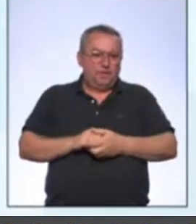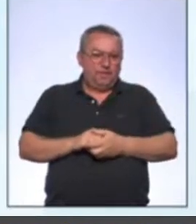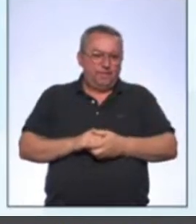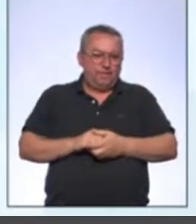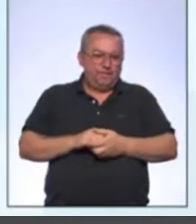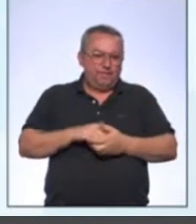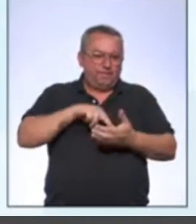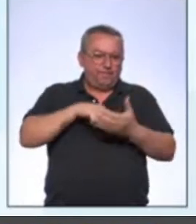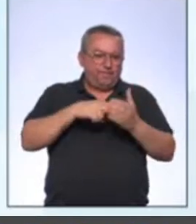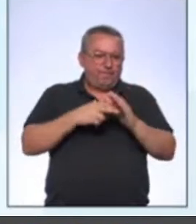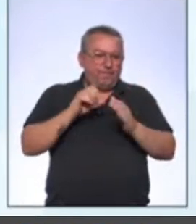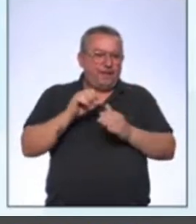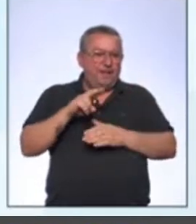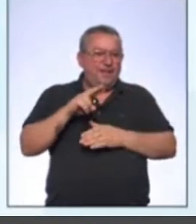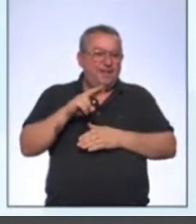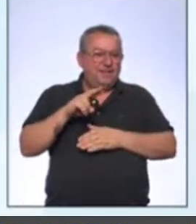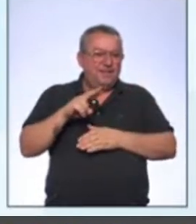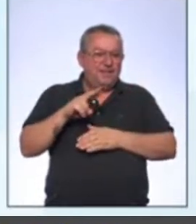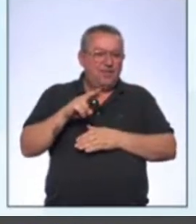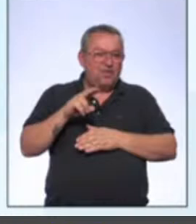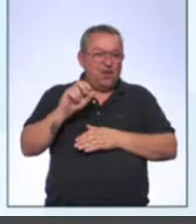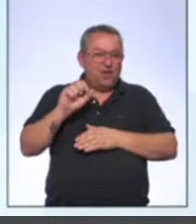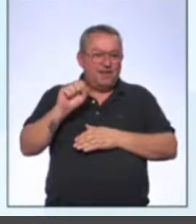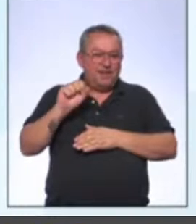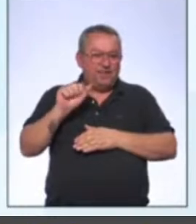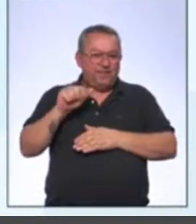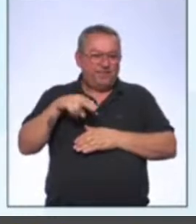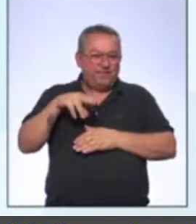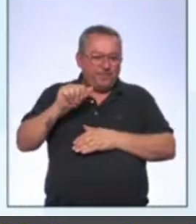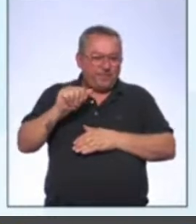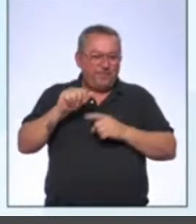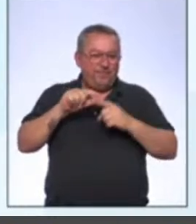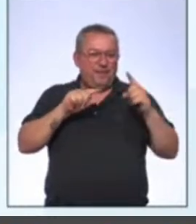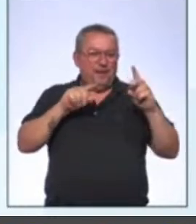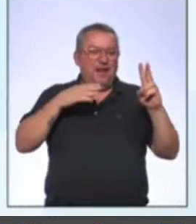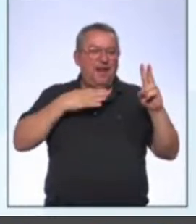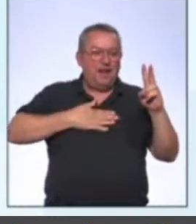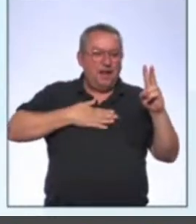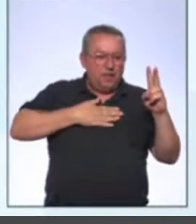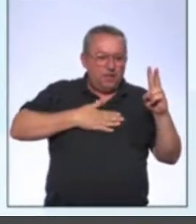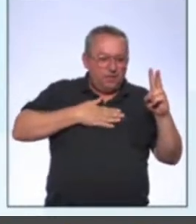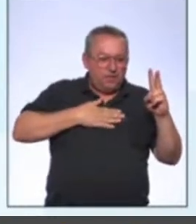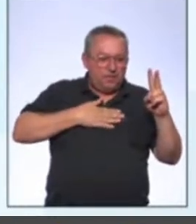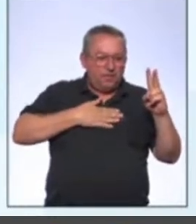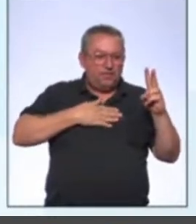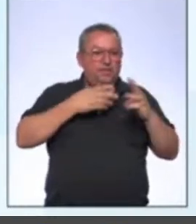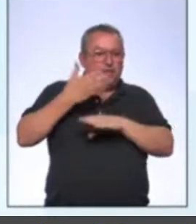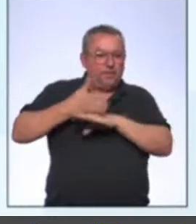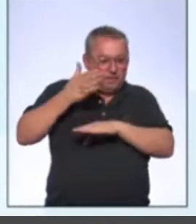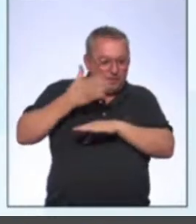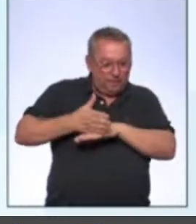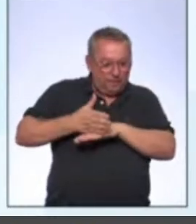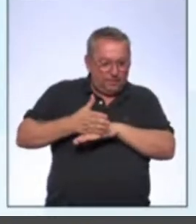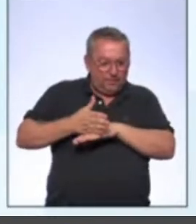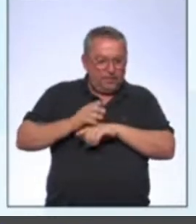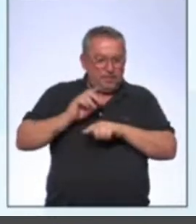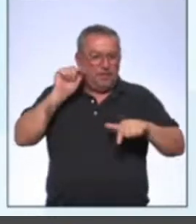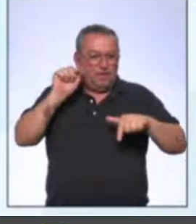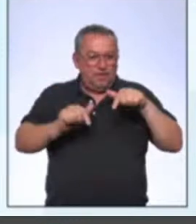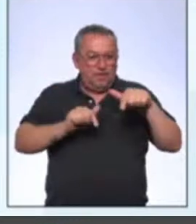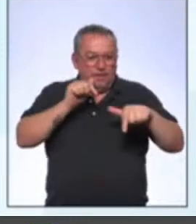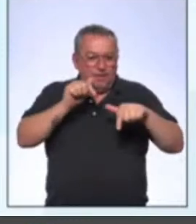alternativa A, ir à sauna. Alternativa B, passar calor. Alternativa C, fazer exercícios. Ou